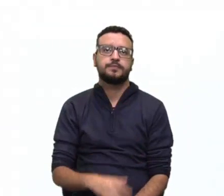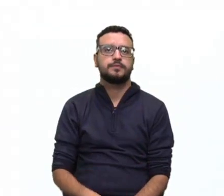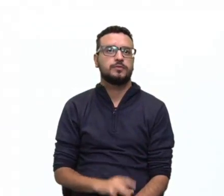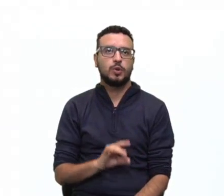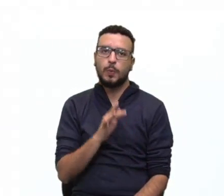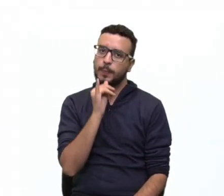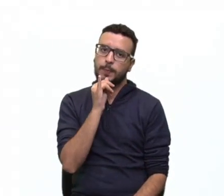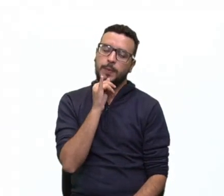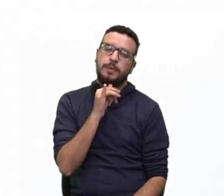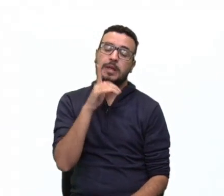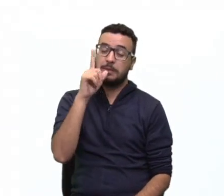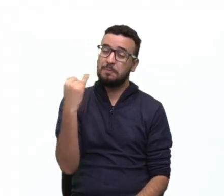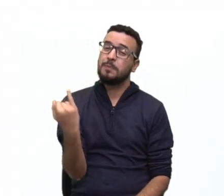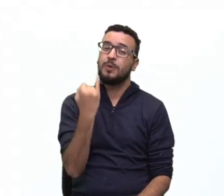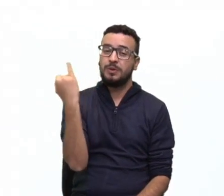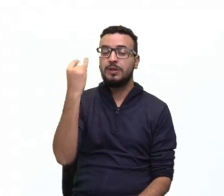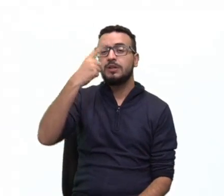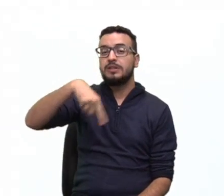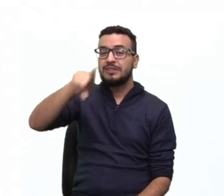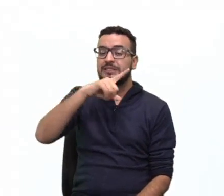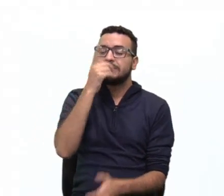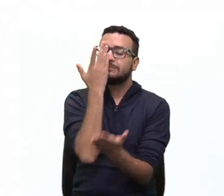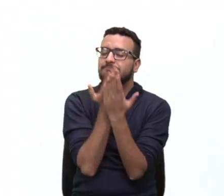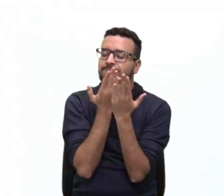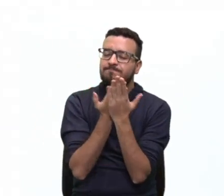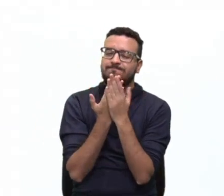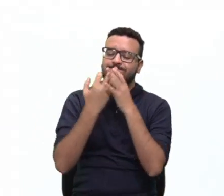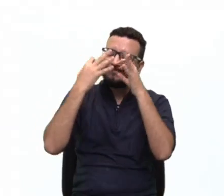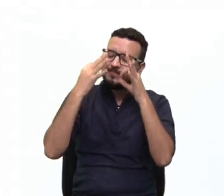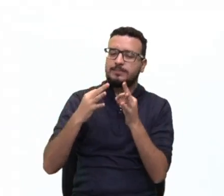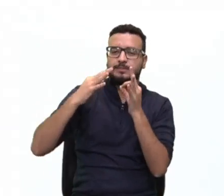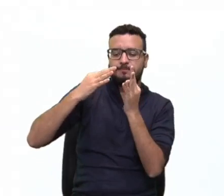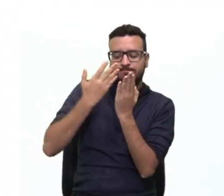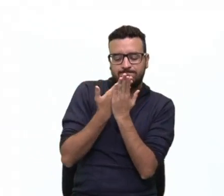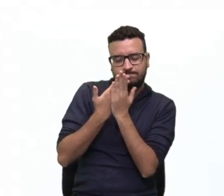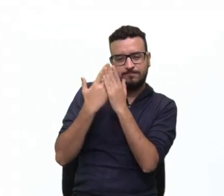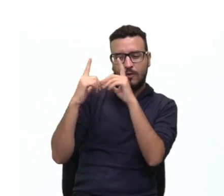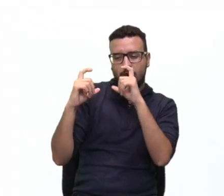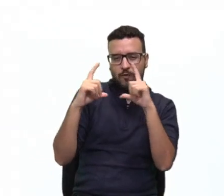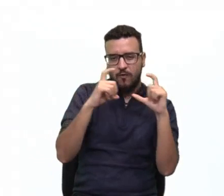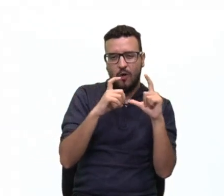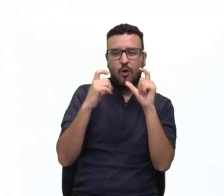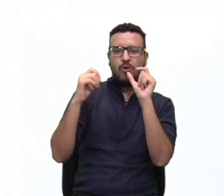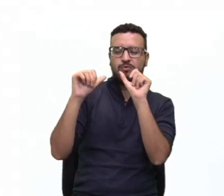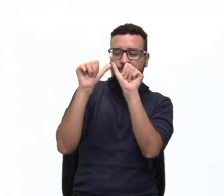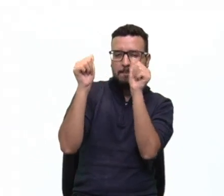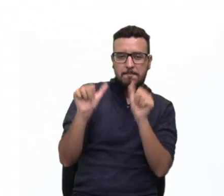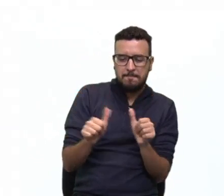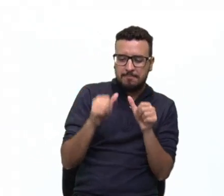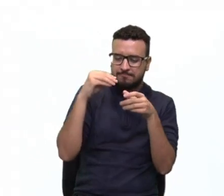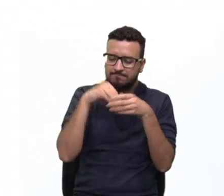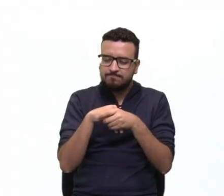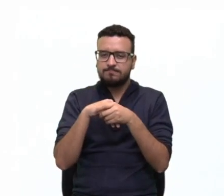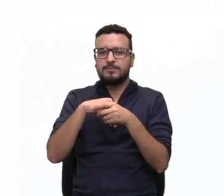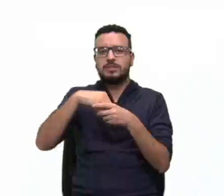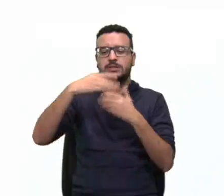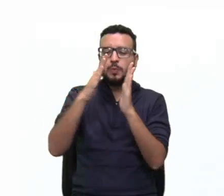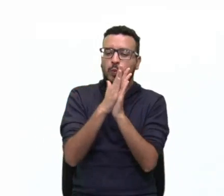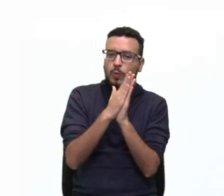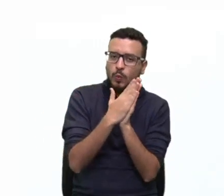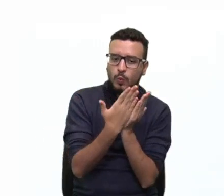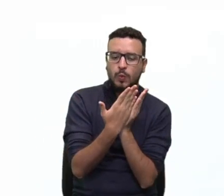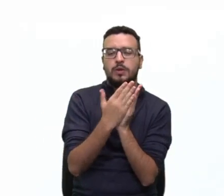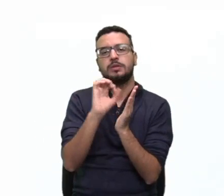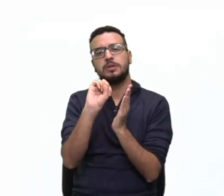É muito importante que vocês estudem mesmo as imagens que tem aí na teleaula. Obviamente,